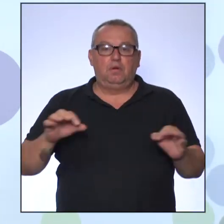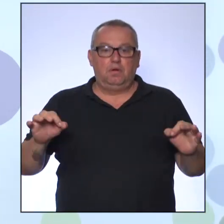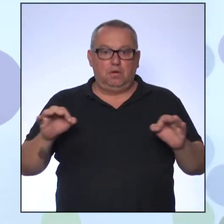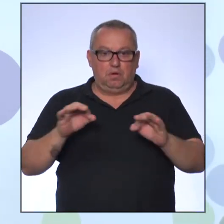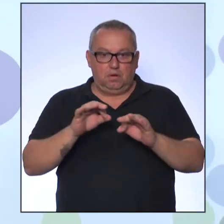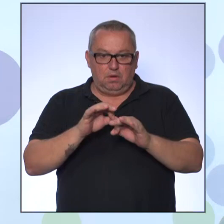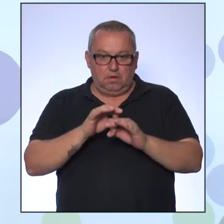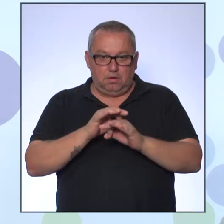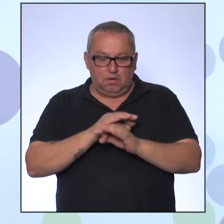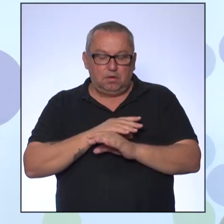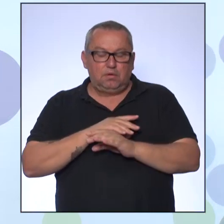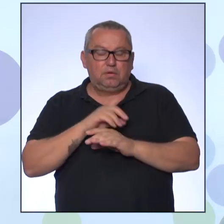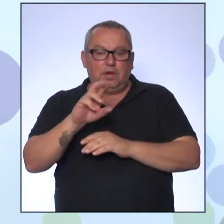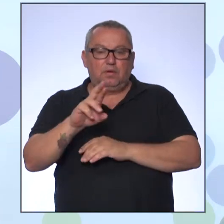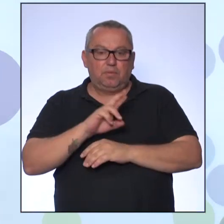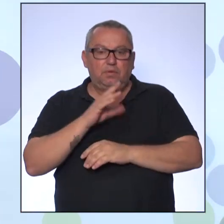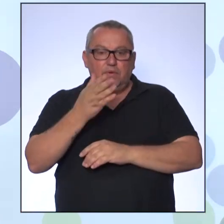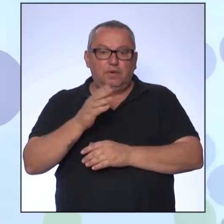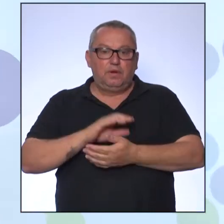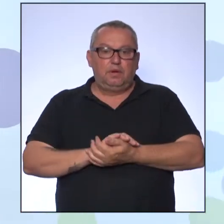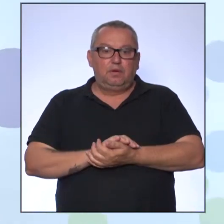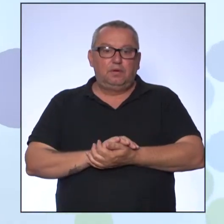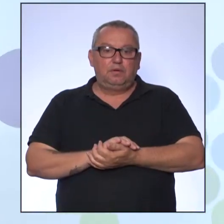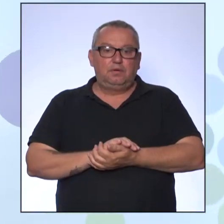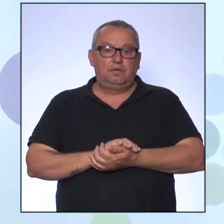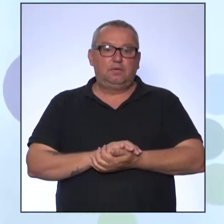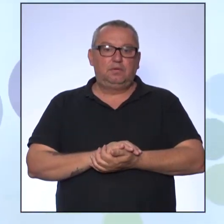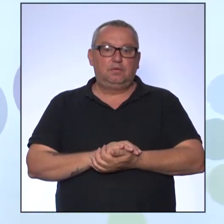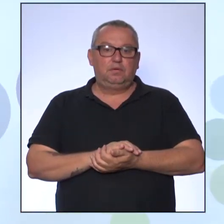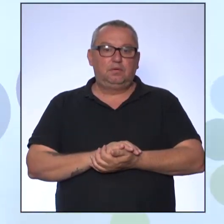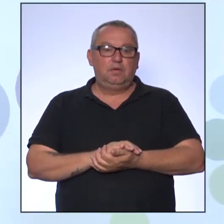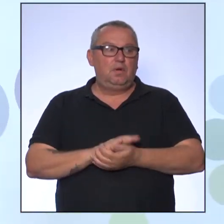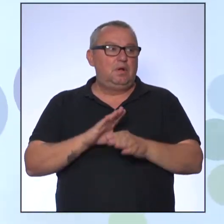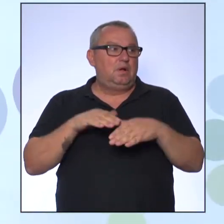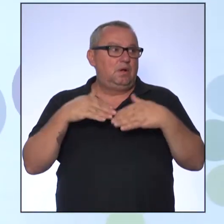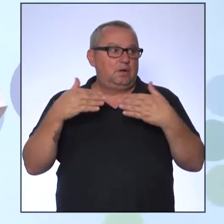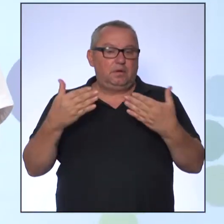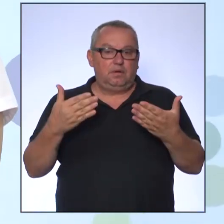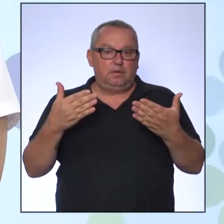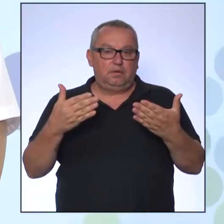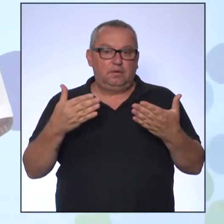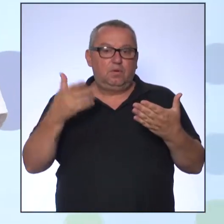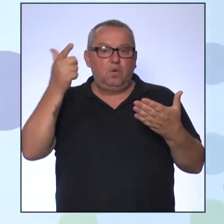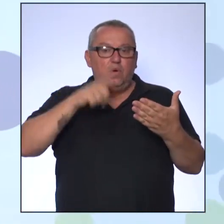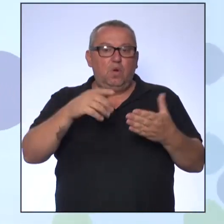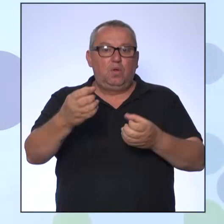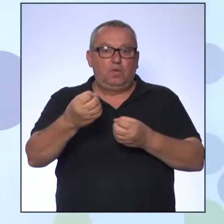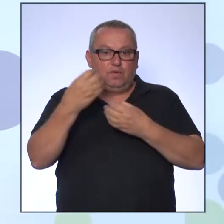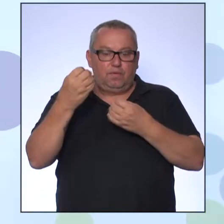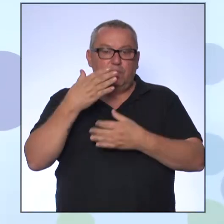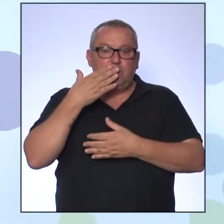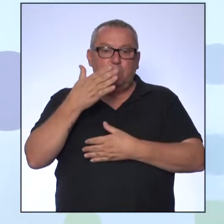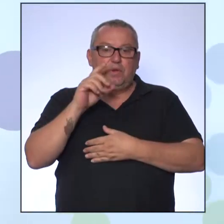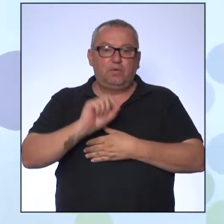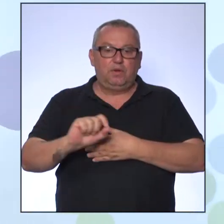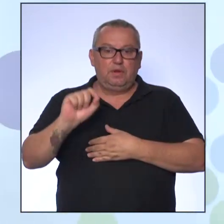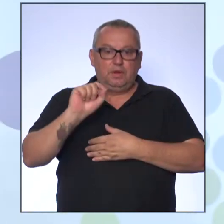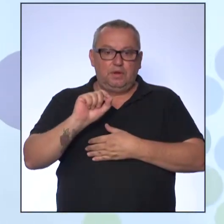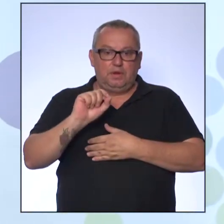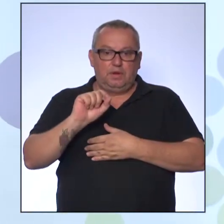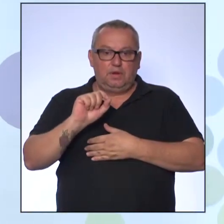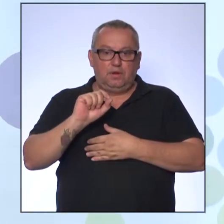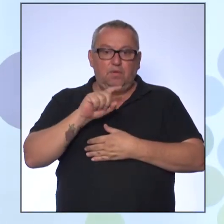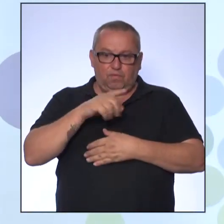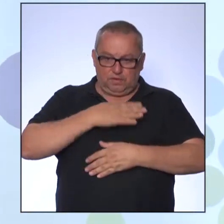faz o feedback para você. Muito bem. Então, outra informação que eu peço a vocês é o seguinte.